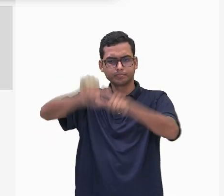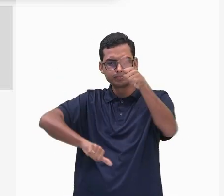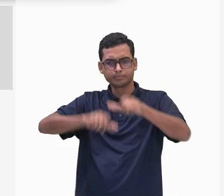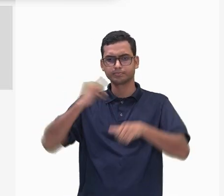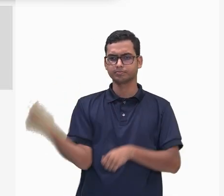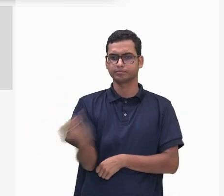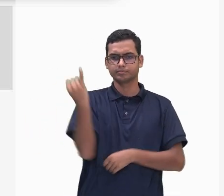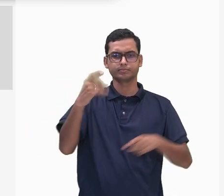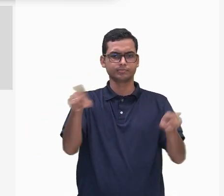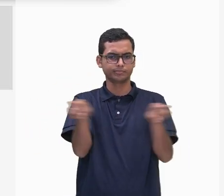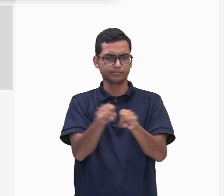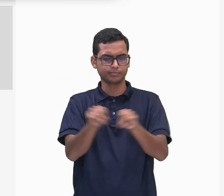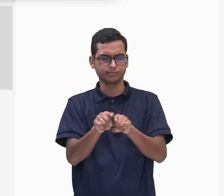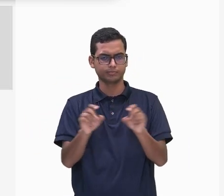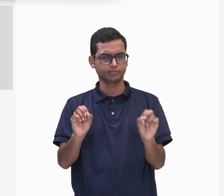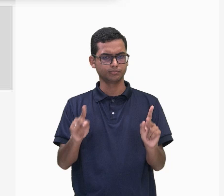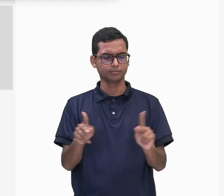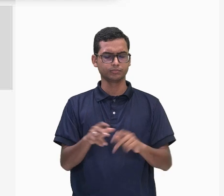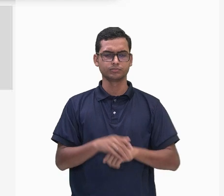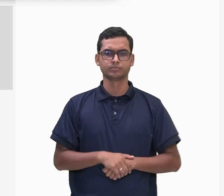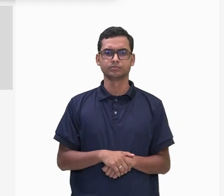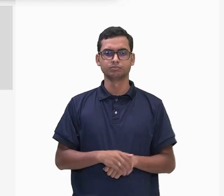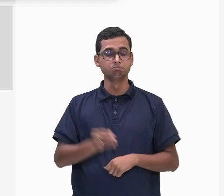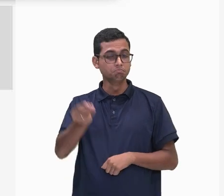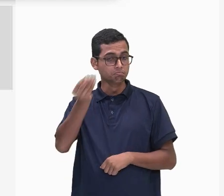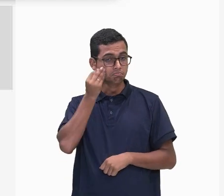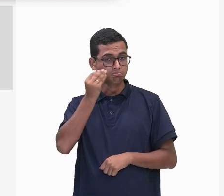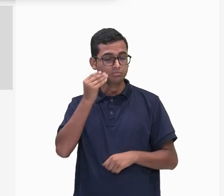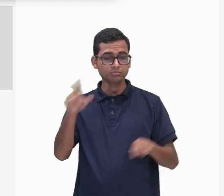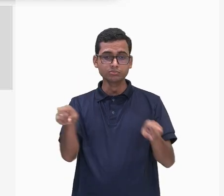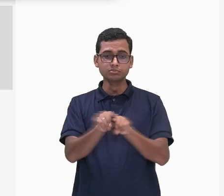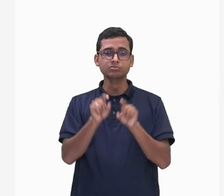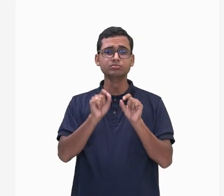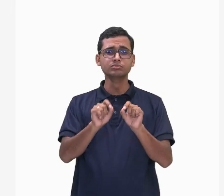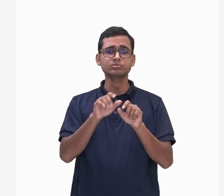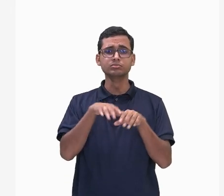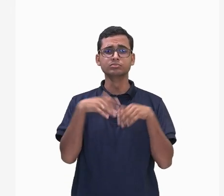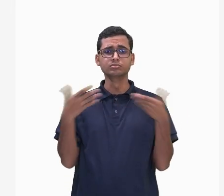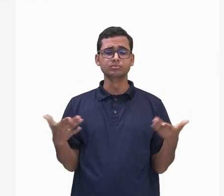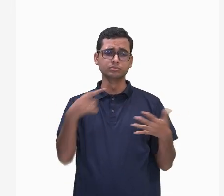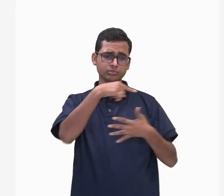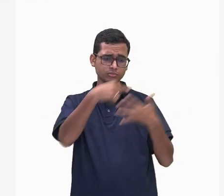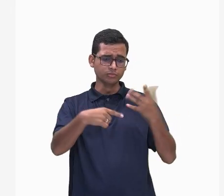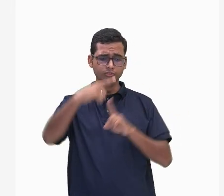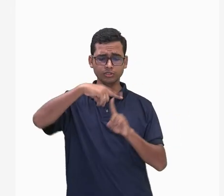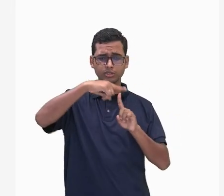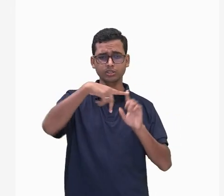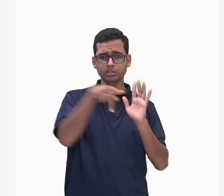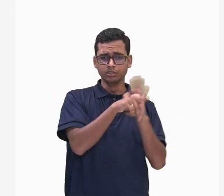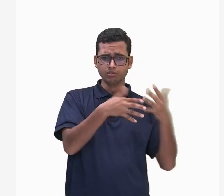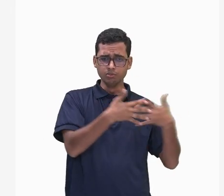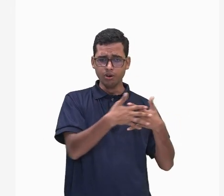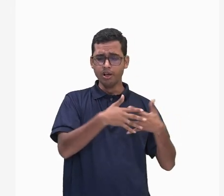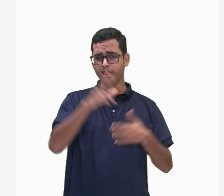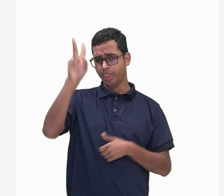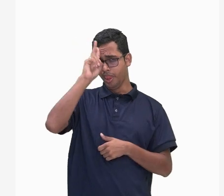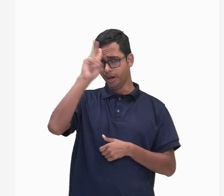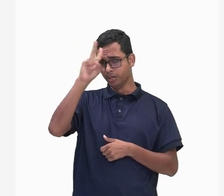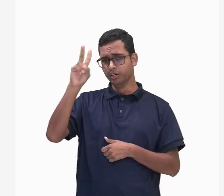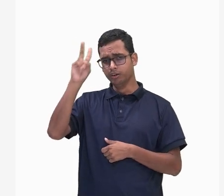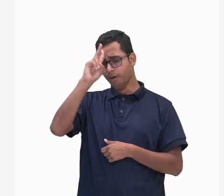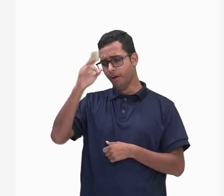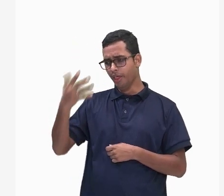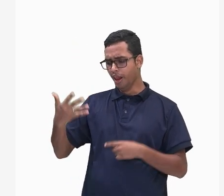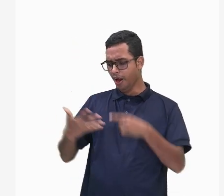tá bom? E aí a gente vai observar quais são os tipos de tecidos. Né? Lembrando que tem 4 tipos